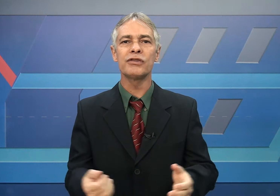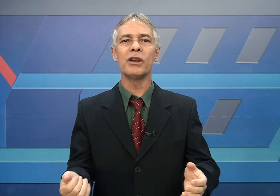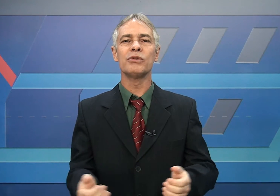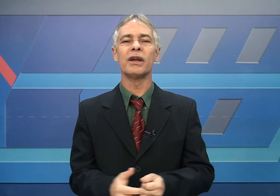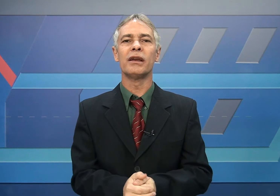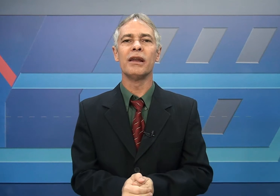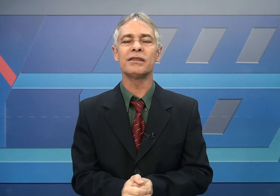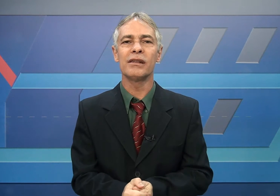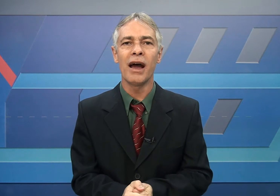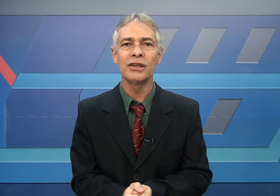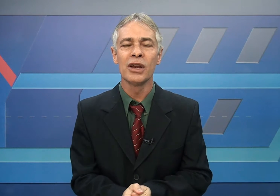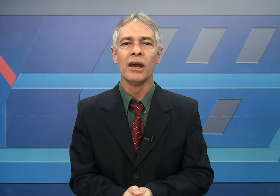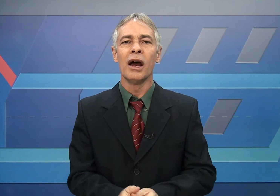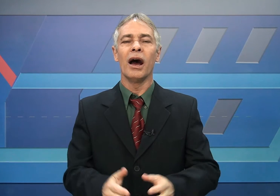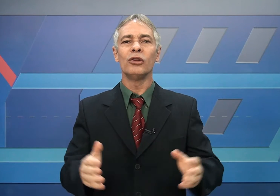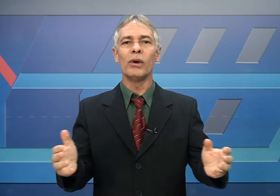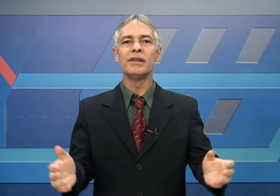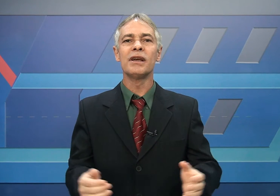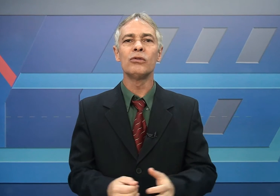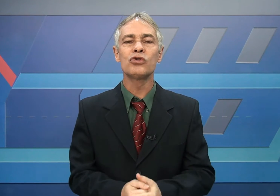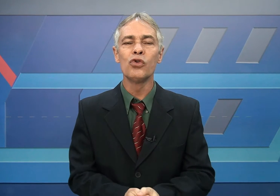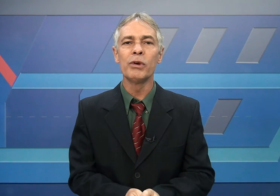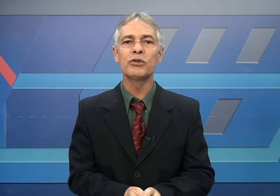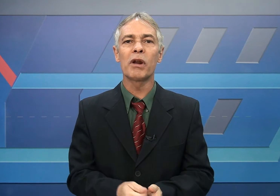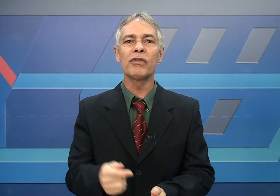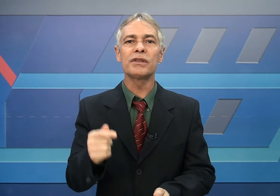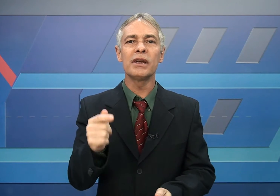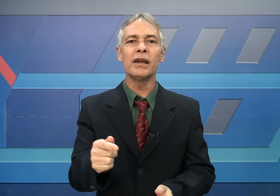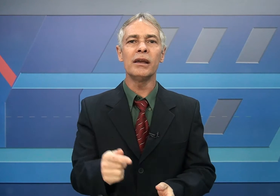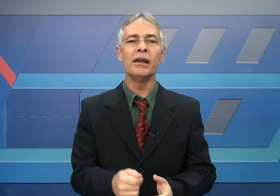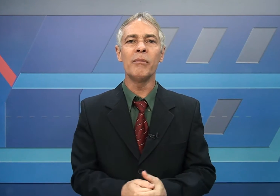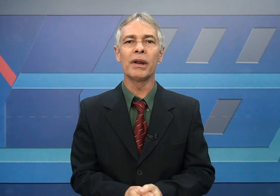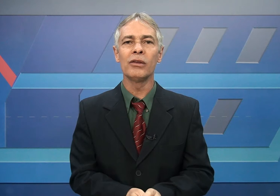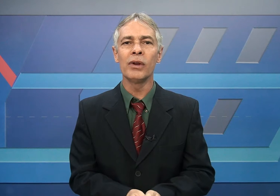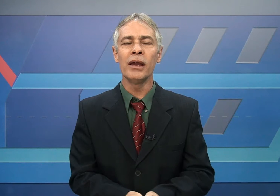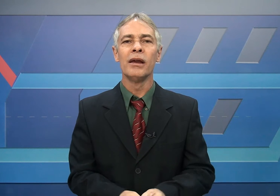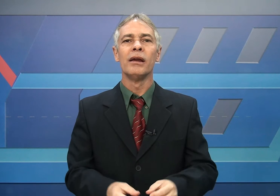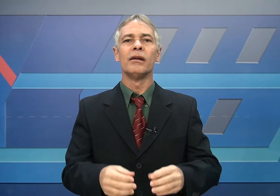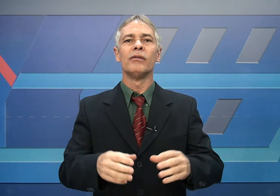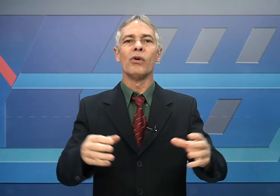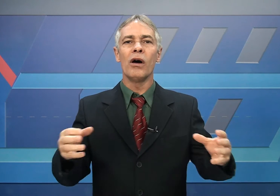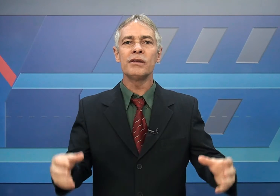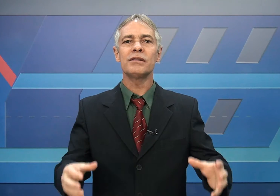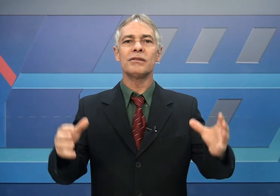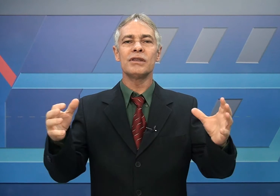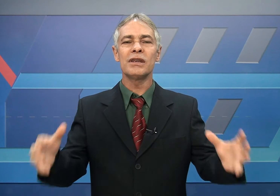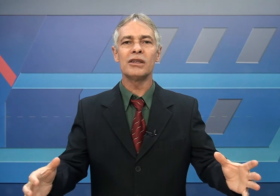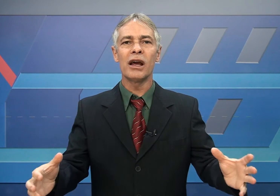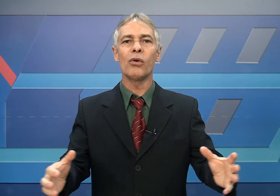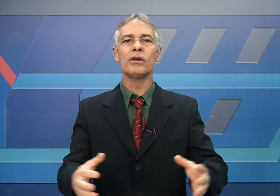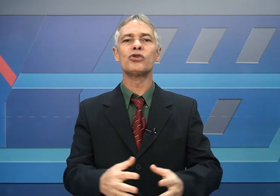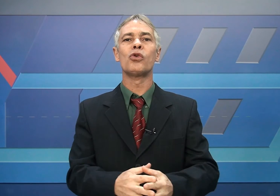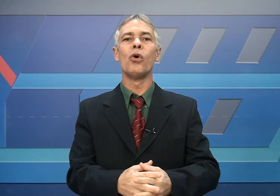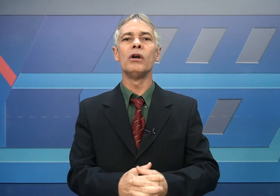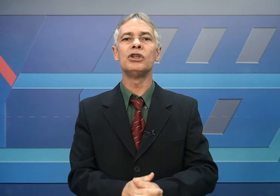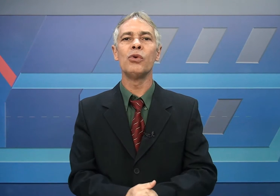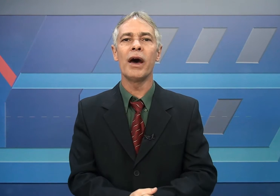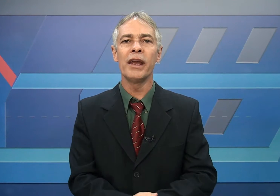né, que nós temos aqui na cidade, atualizando os números para você e lembrando, né, nós de Sete